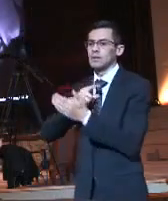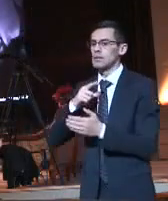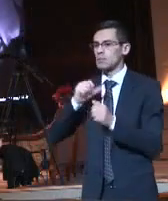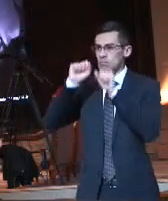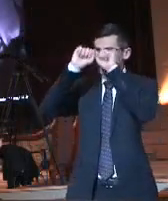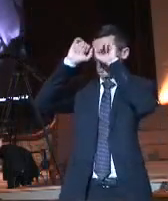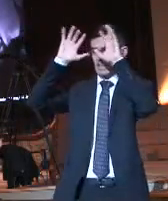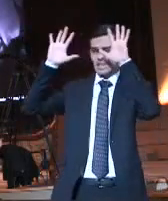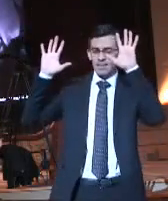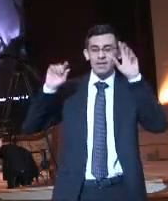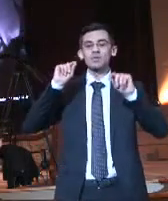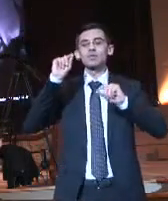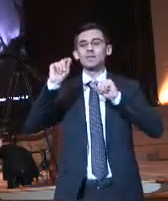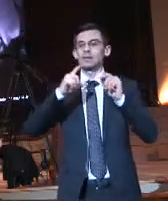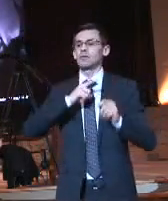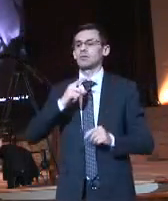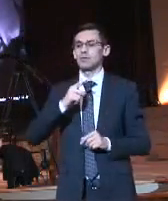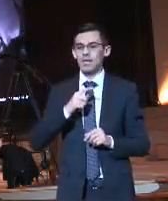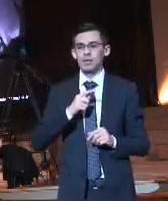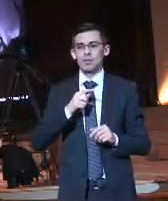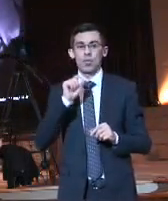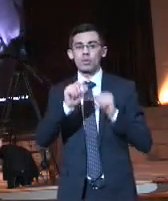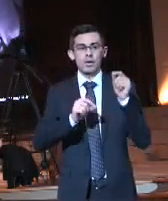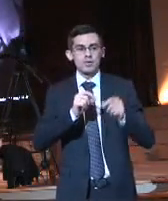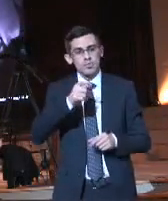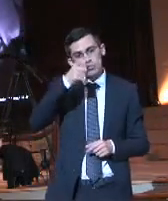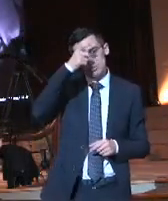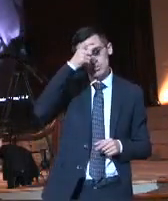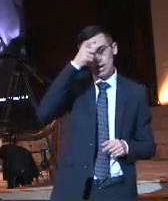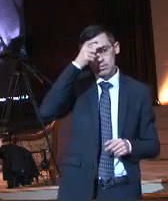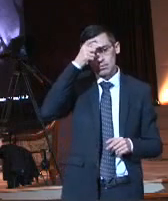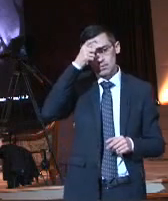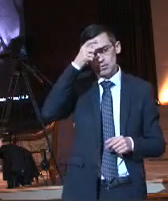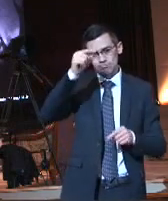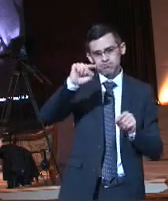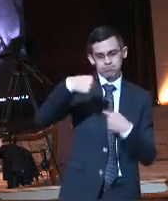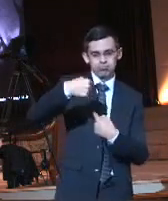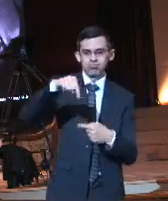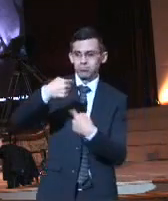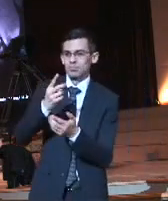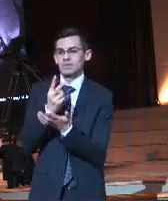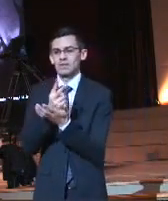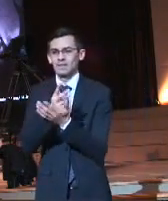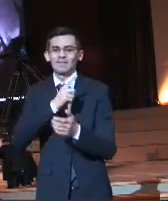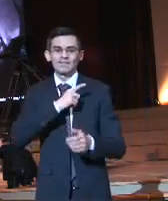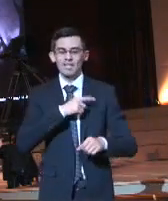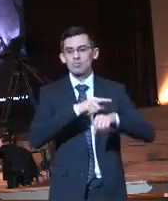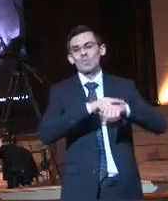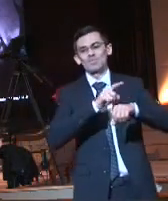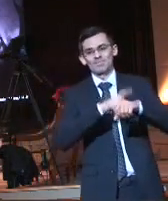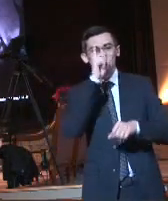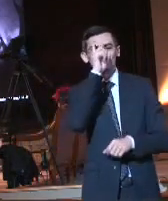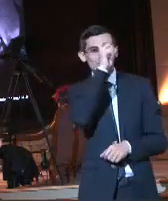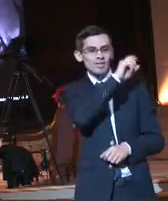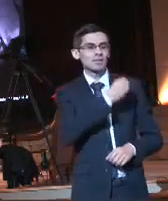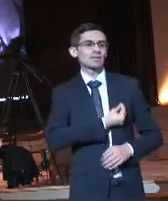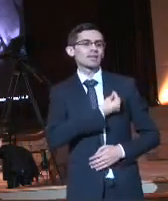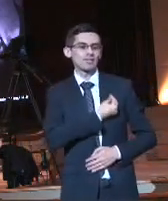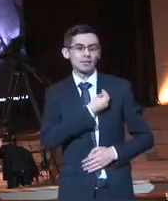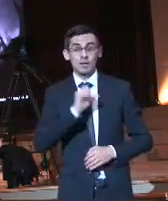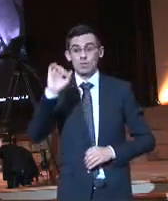noção de que existe um inimigo nessa vida, de que existem situações que acontecem na